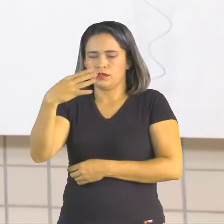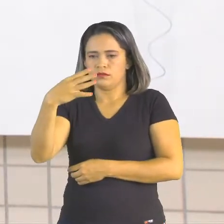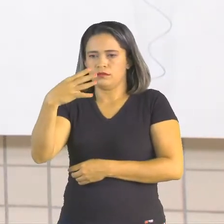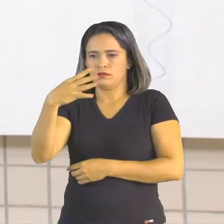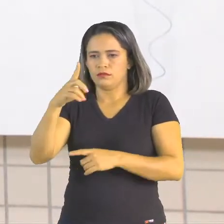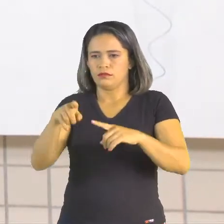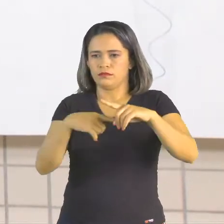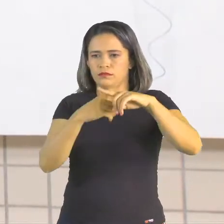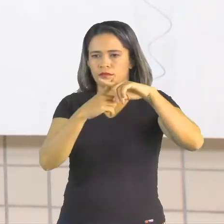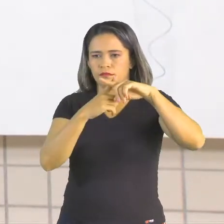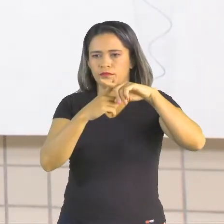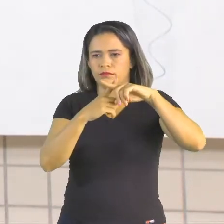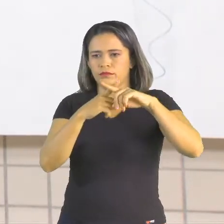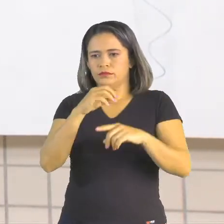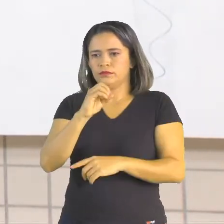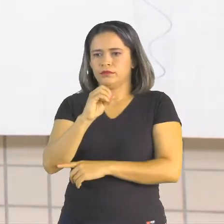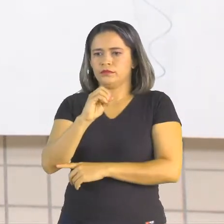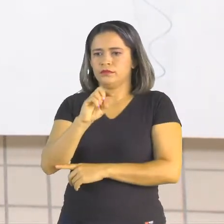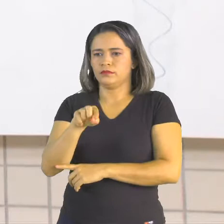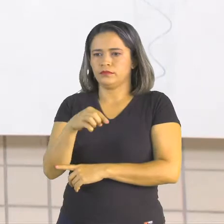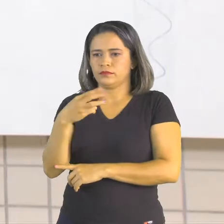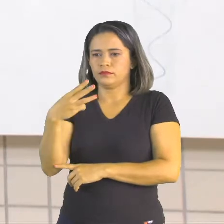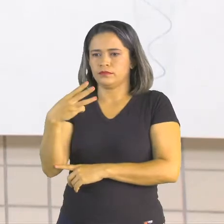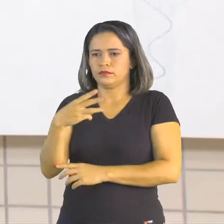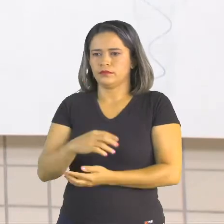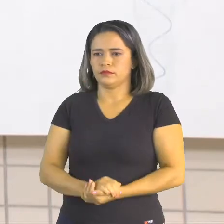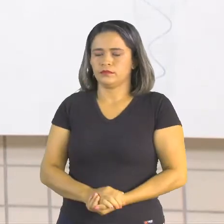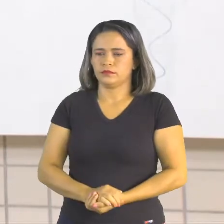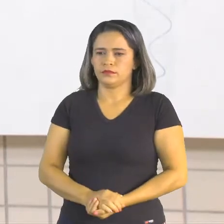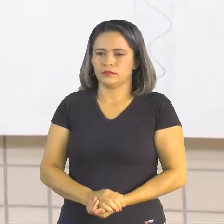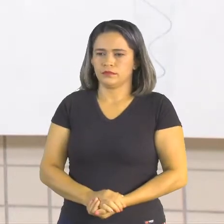mais o 0,3.